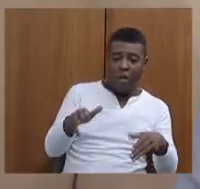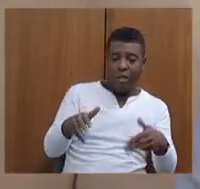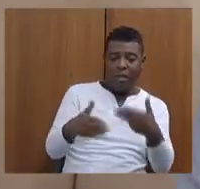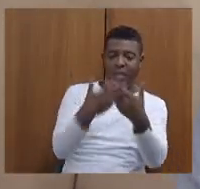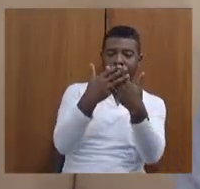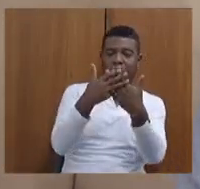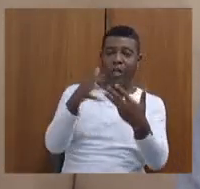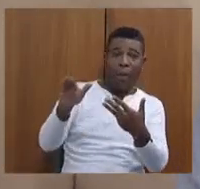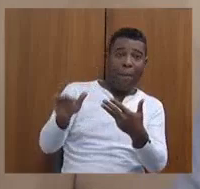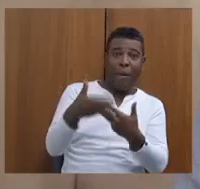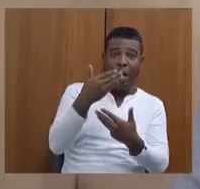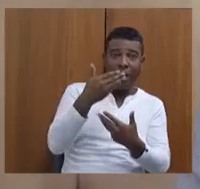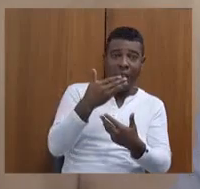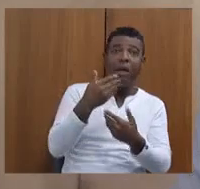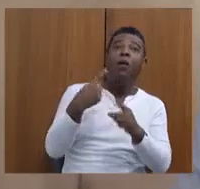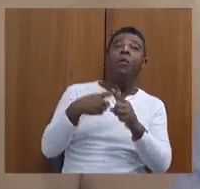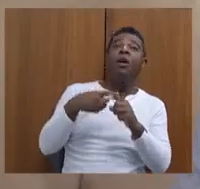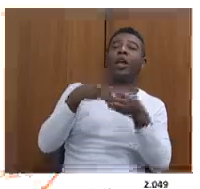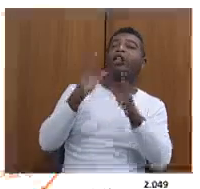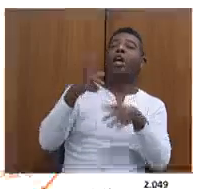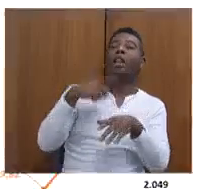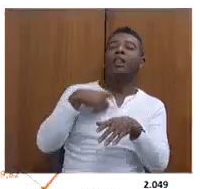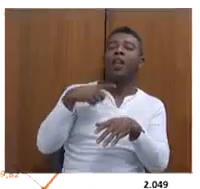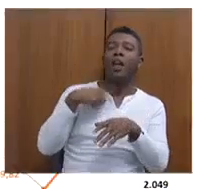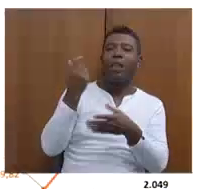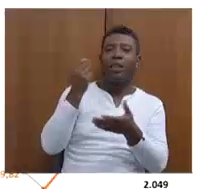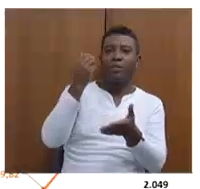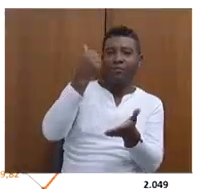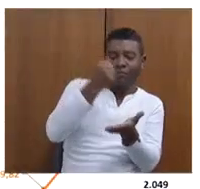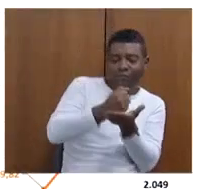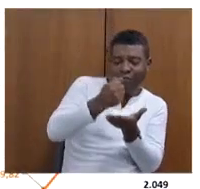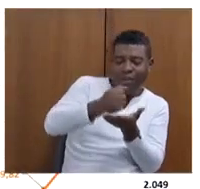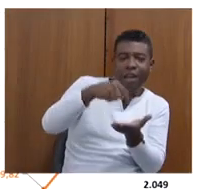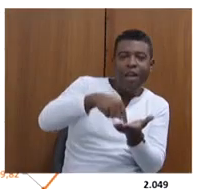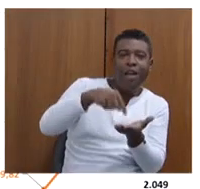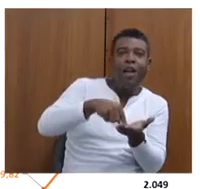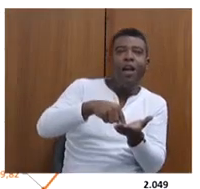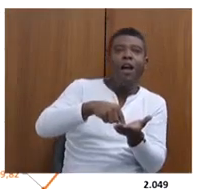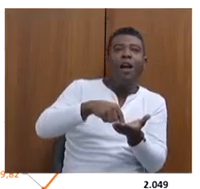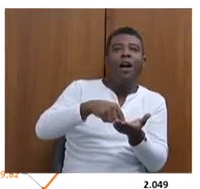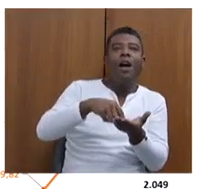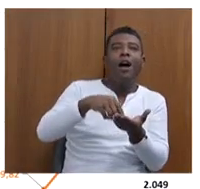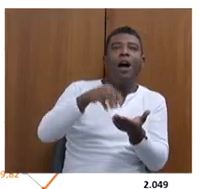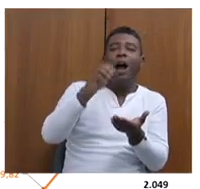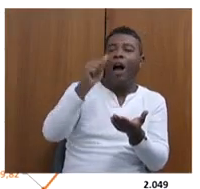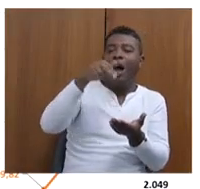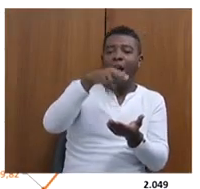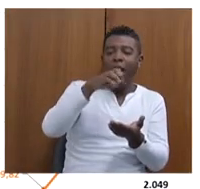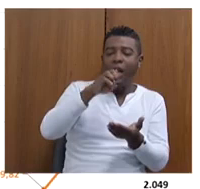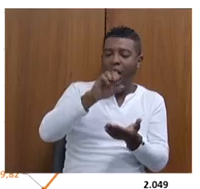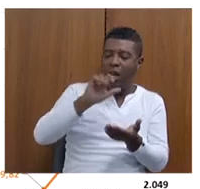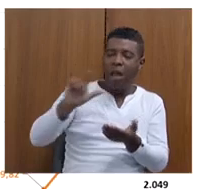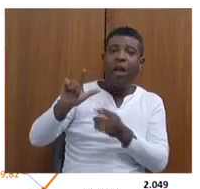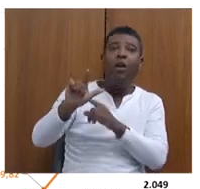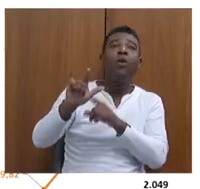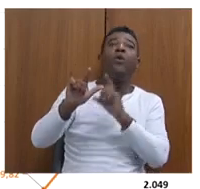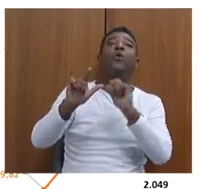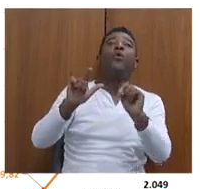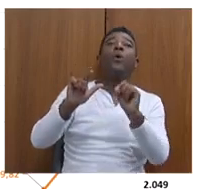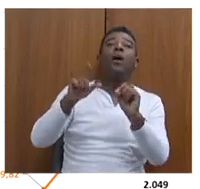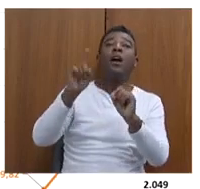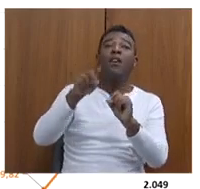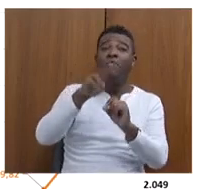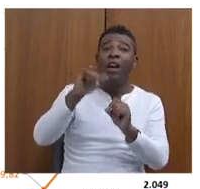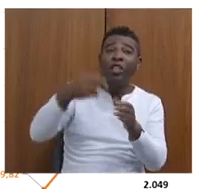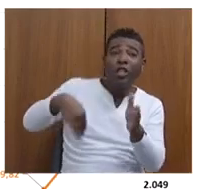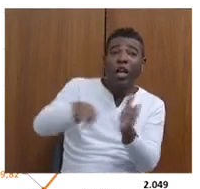é já homologado pela neel mais chegar quase 43 GB de